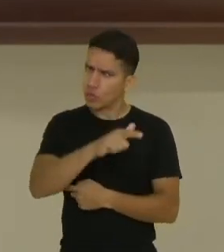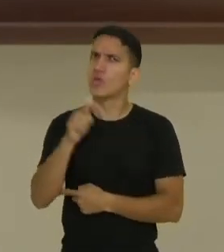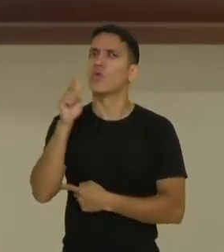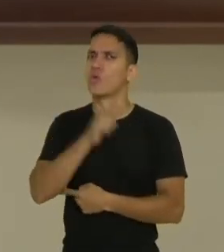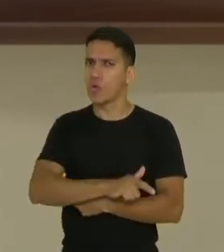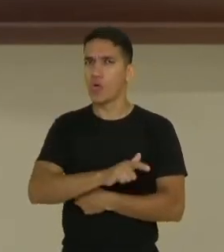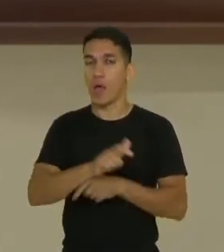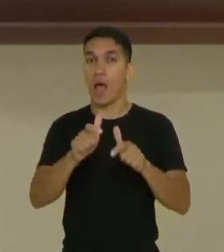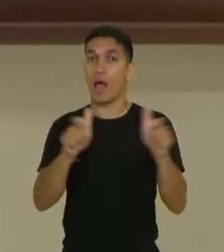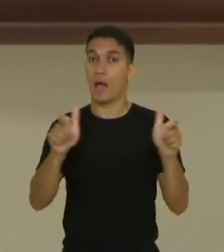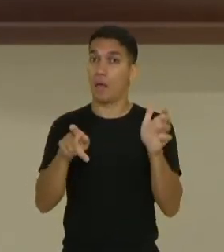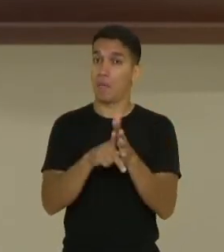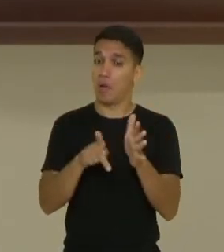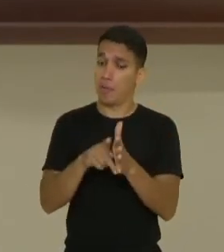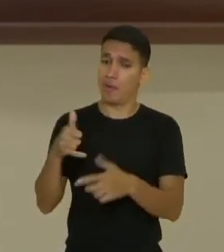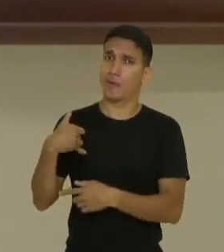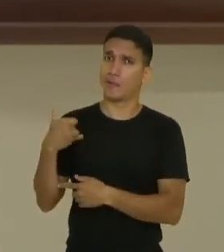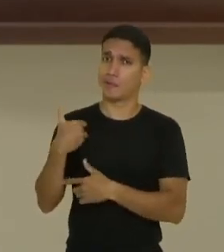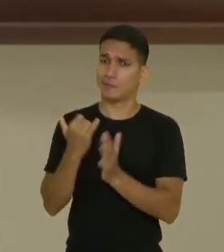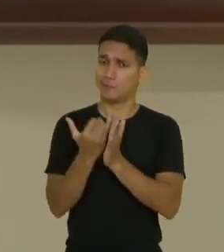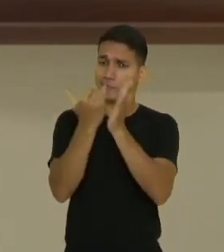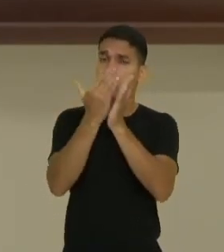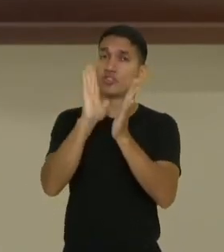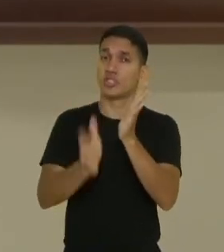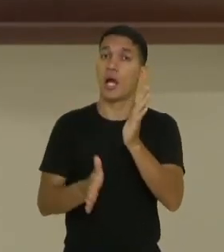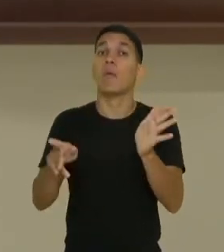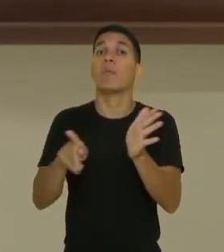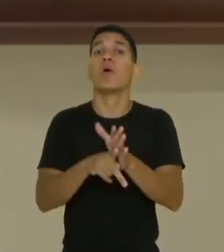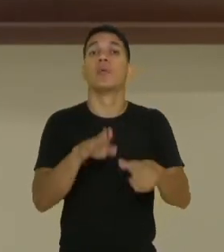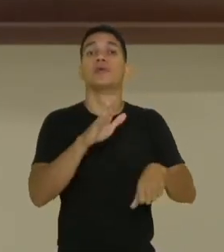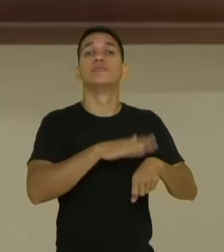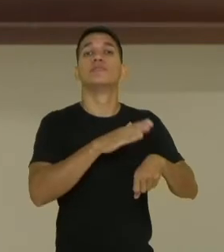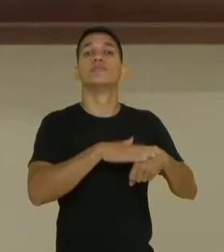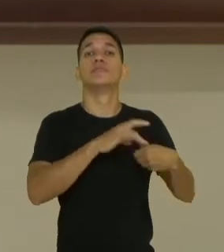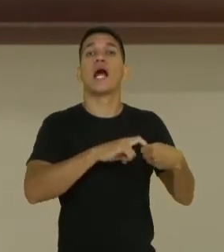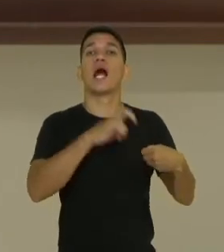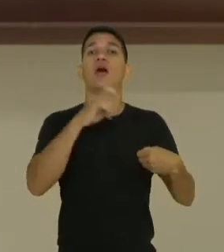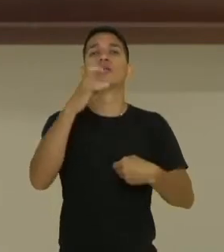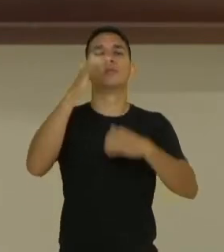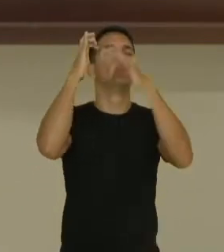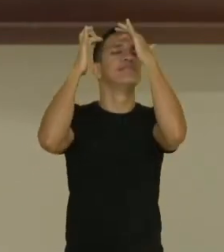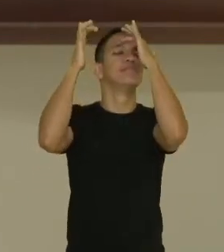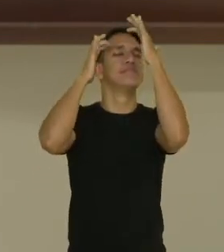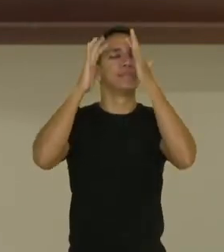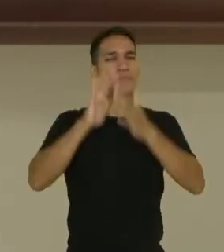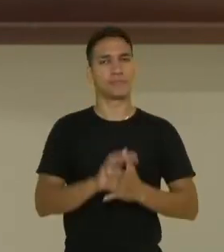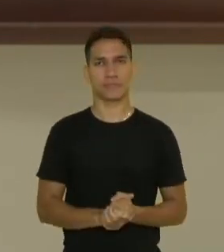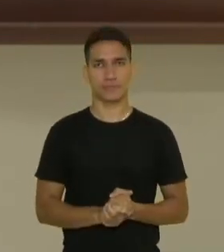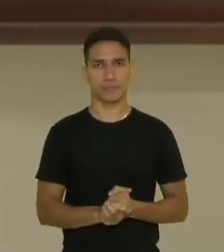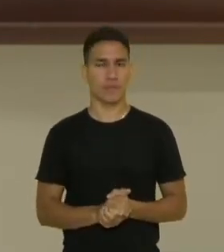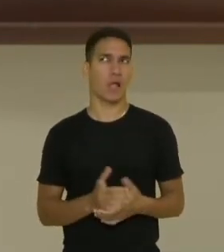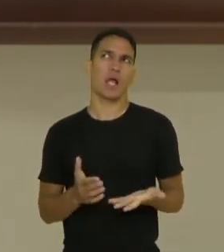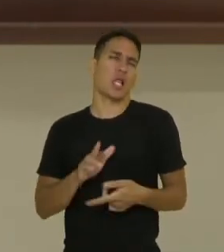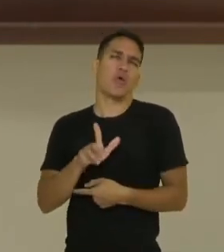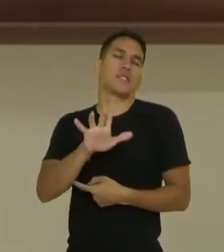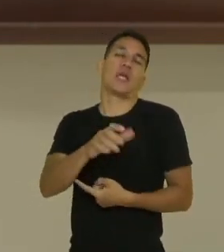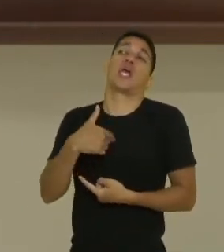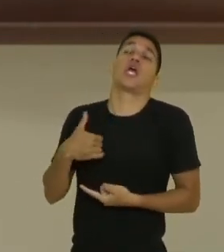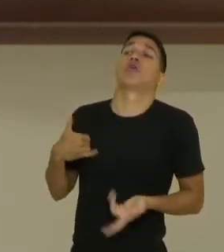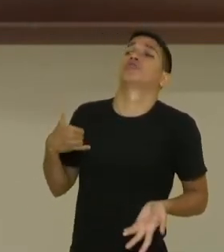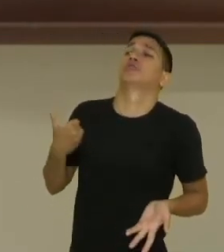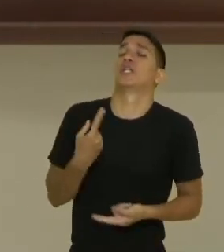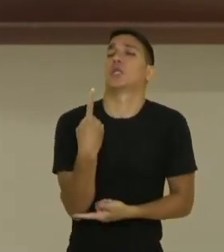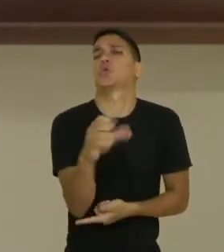a maioridade quando você tiver autonomia no pensamento. Não é assim, ah, fiz 18 anos,